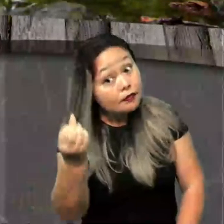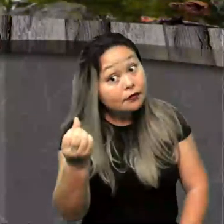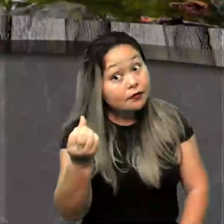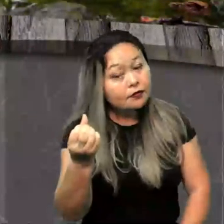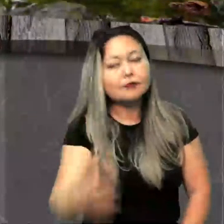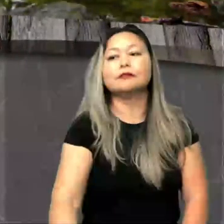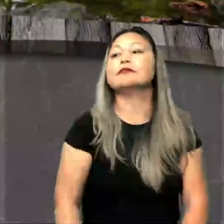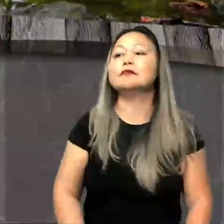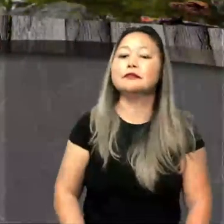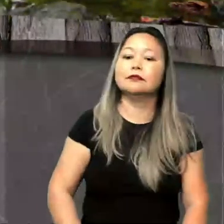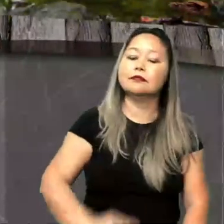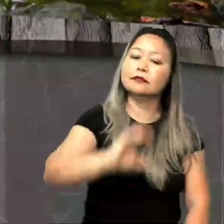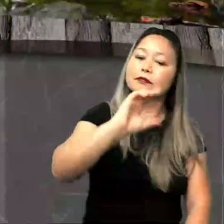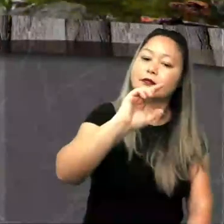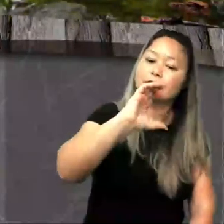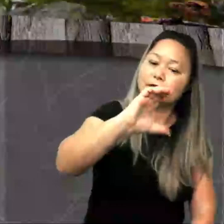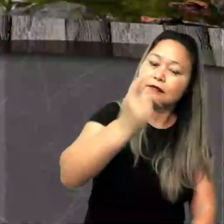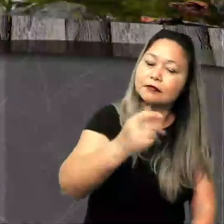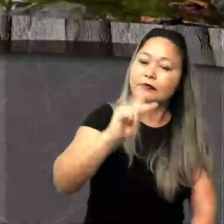C6H12O6.